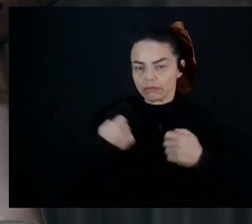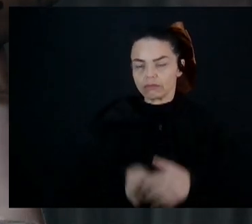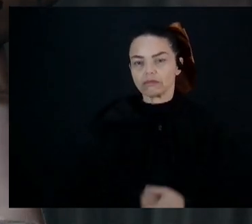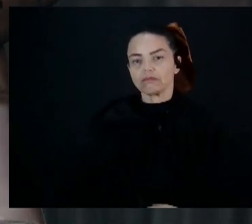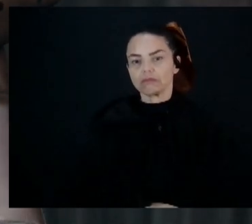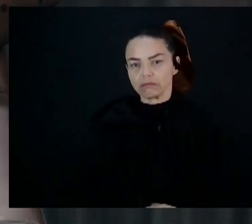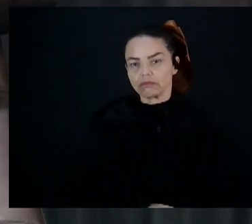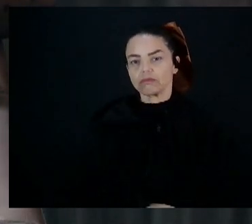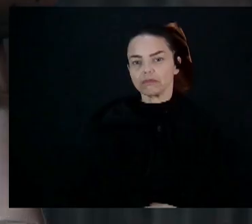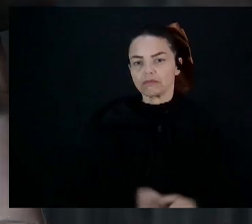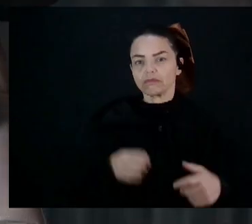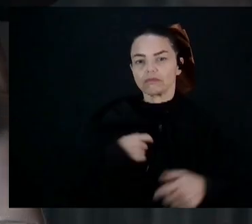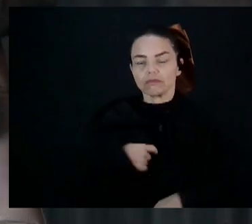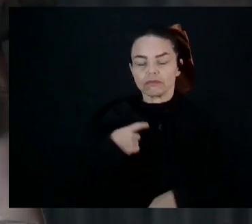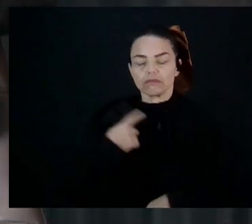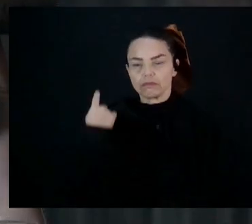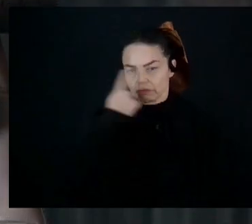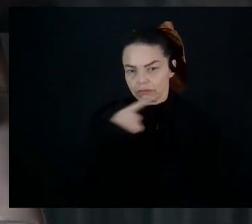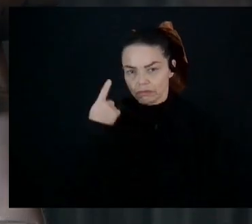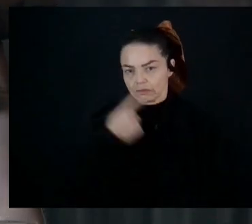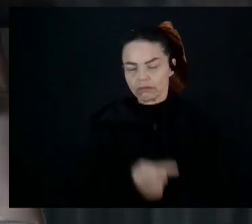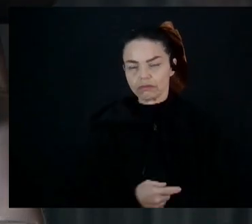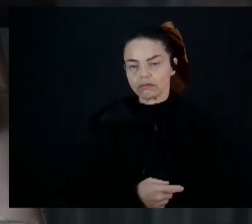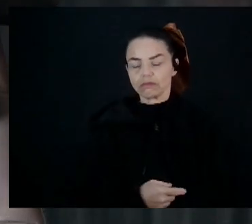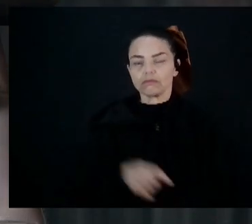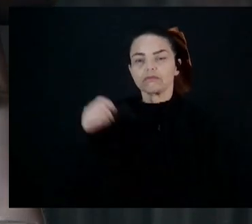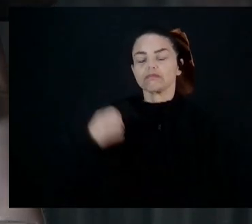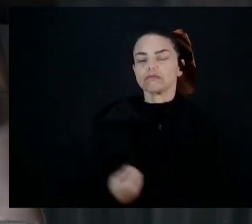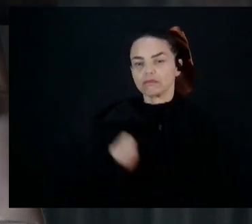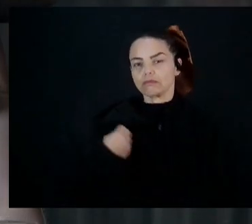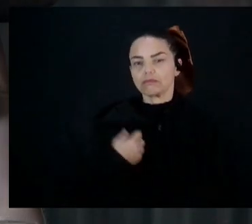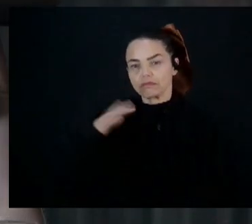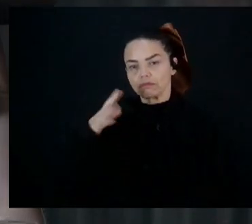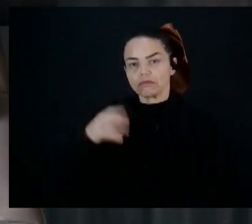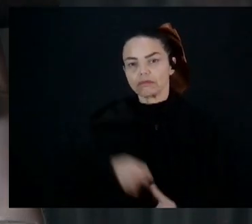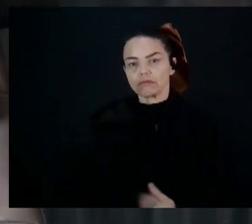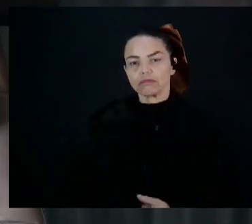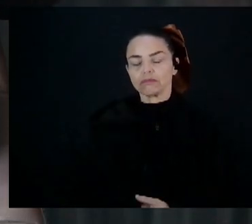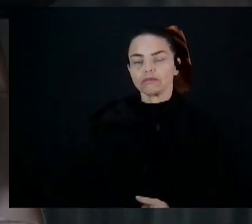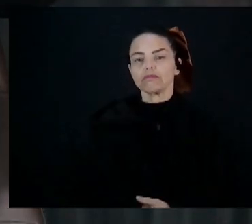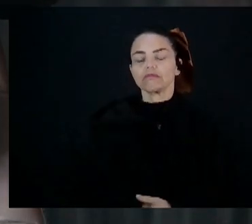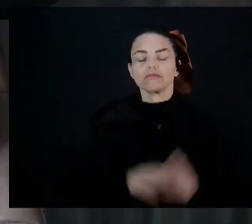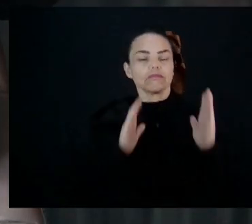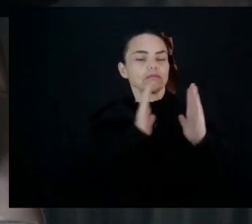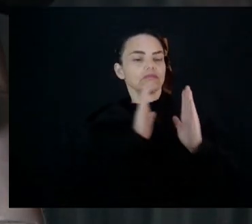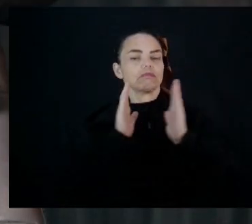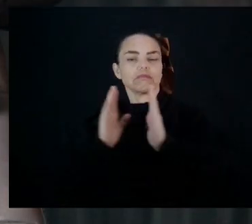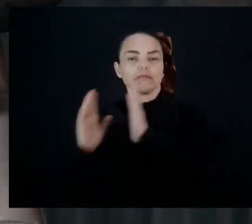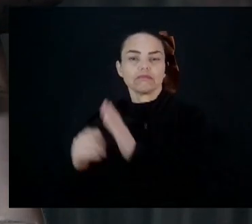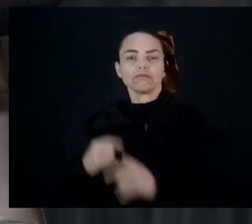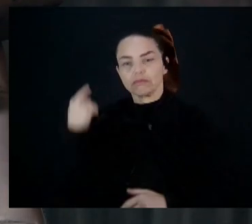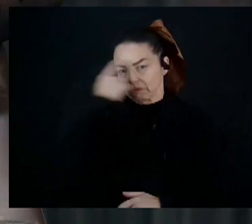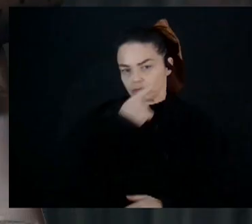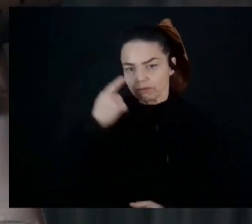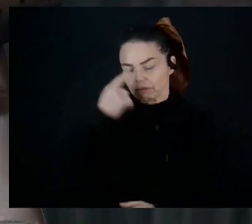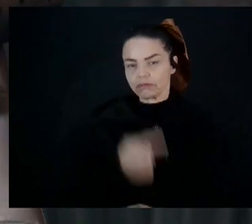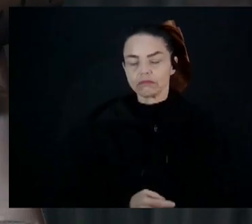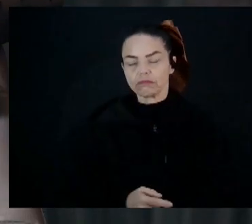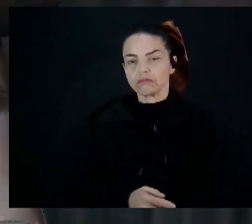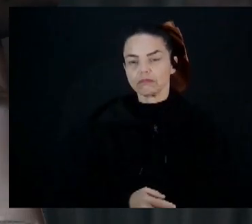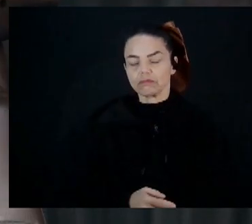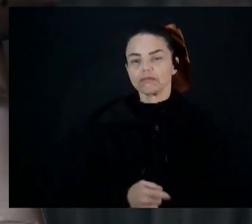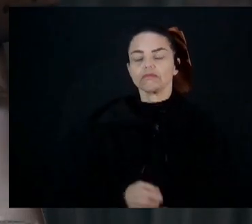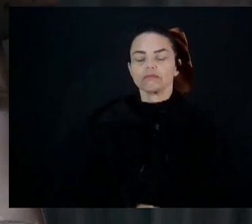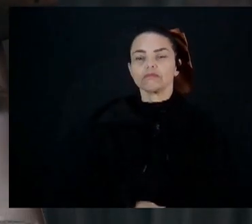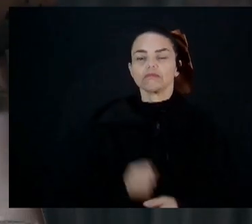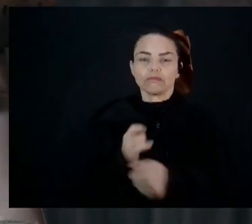social, porque a vida ela acontece dentro de horários que o matutino, ele lida muito bem.